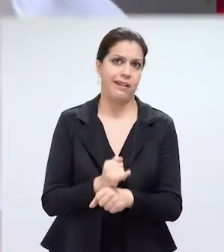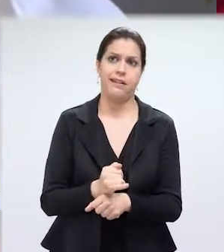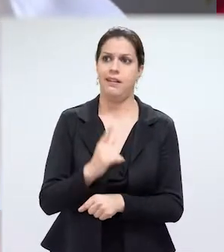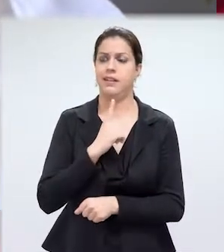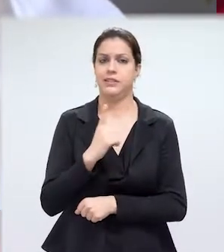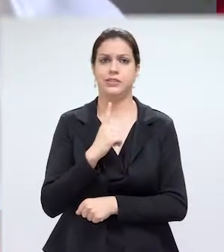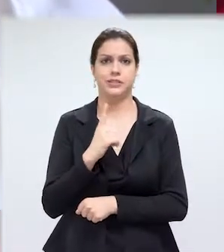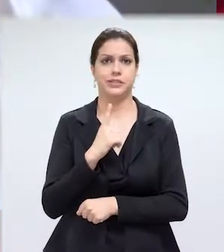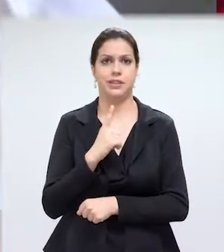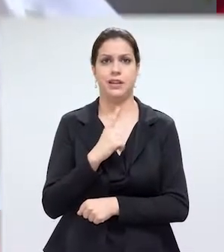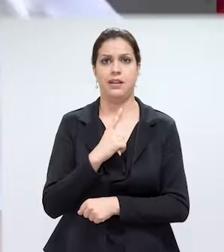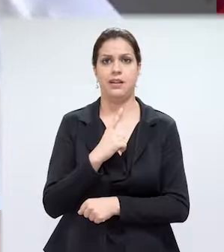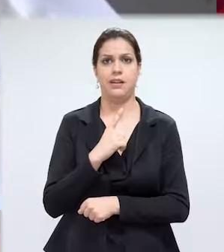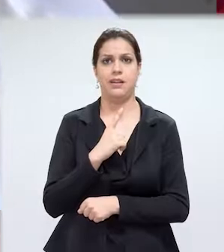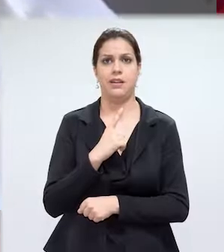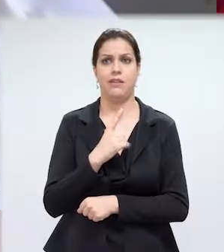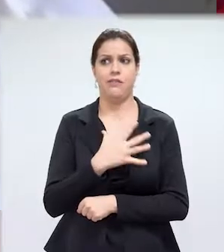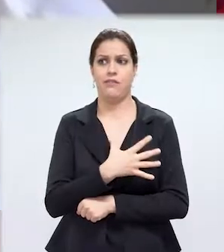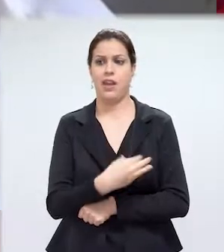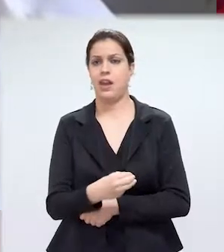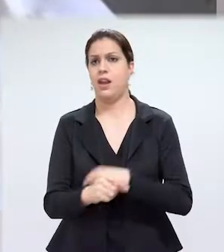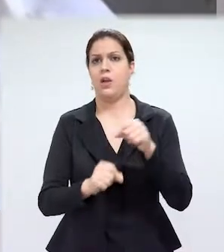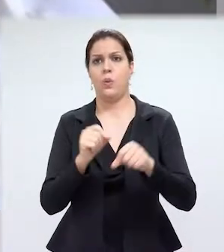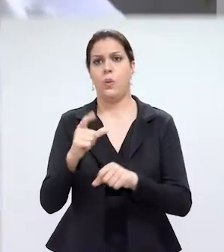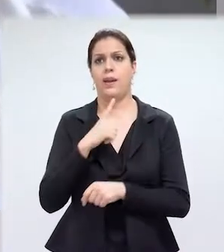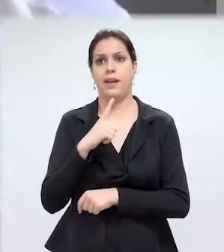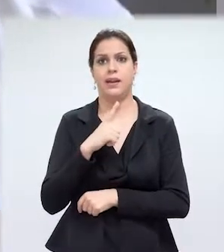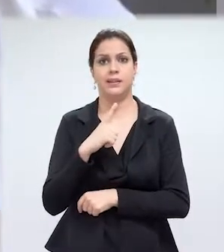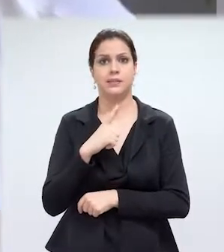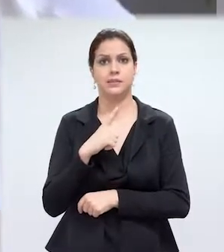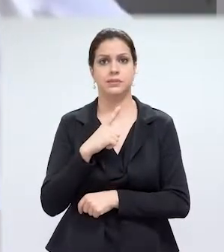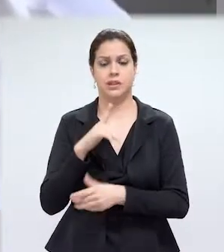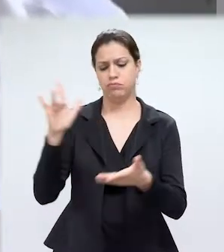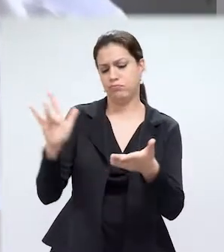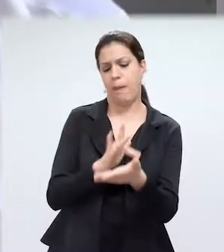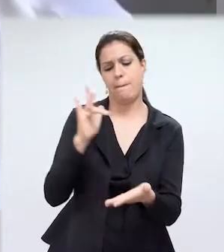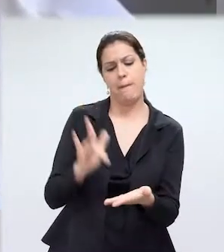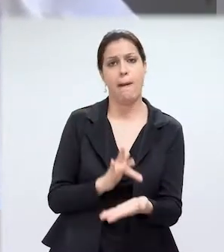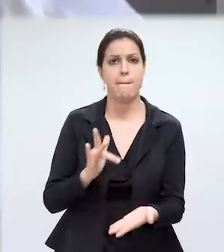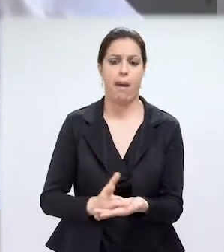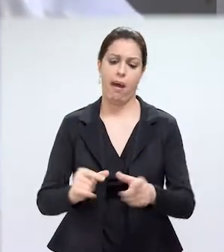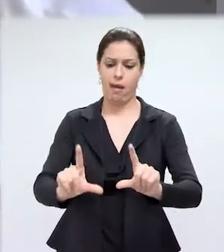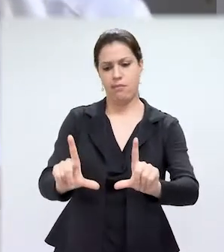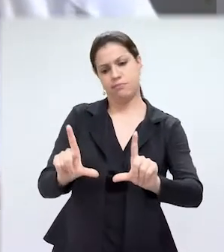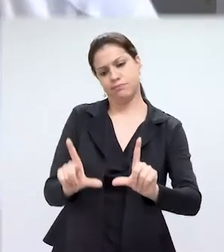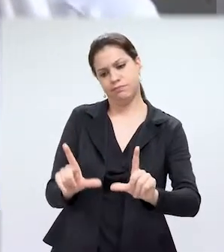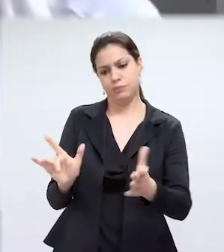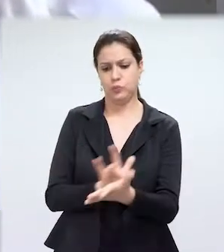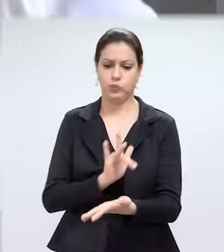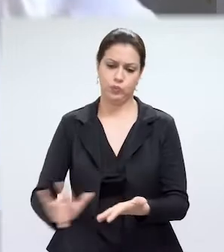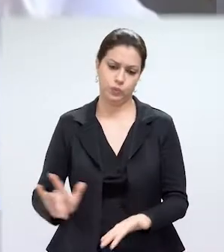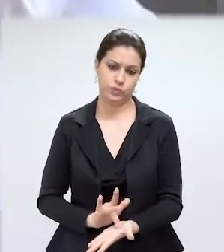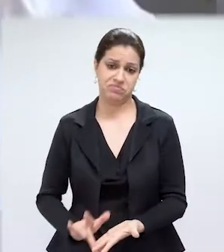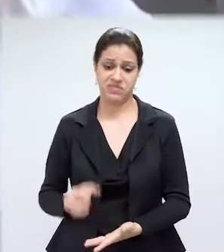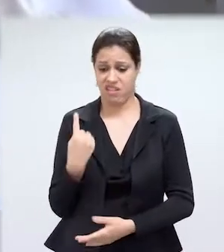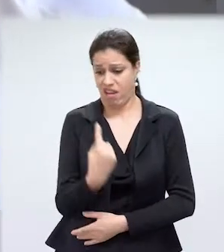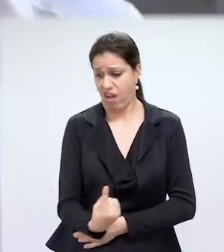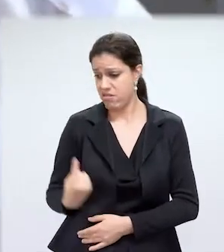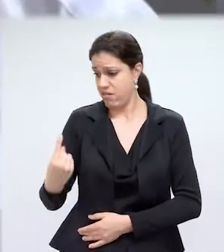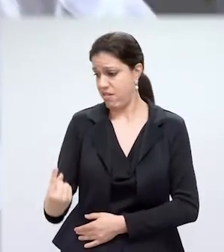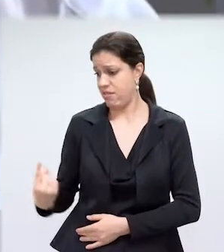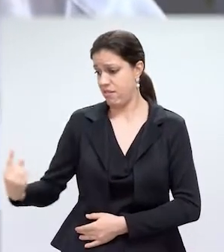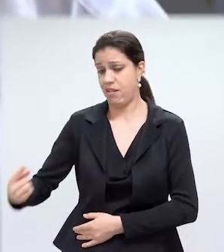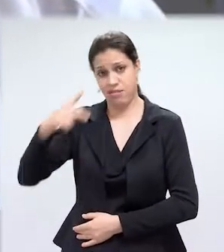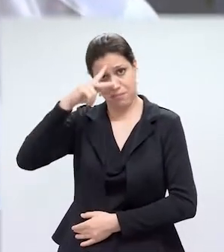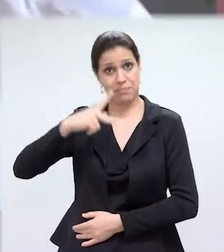acessos de todo tipo a essa virtualização, né? Tem vídeos, tem os tablets, que as